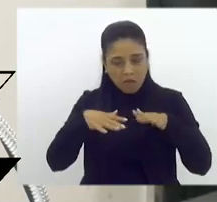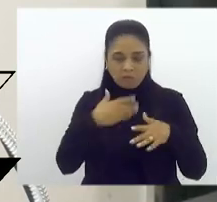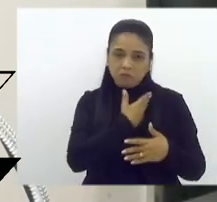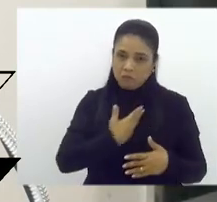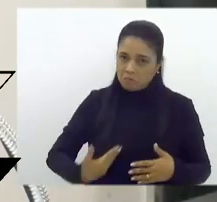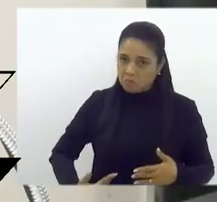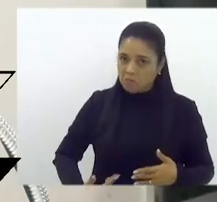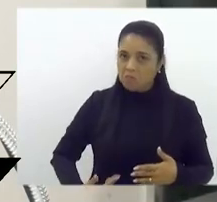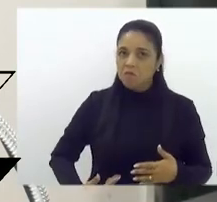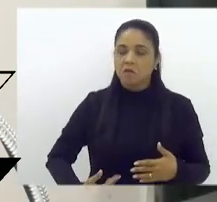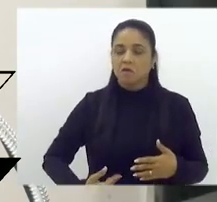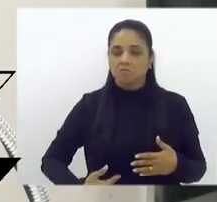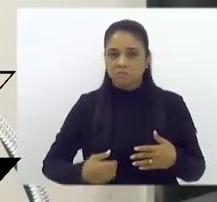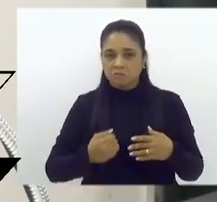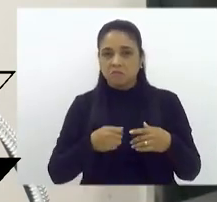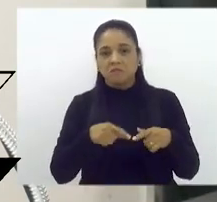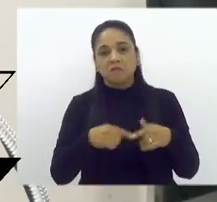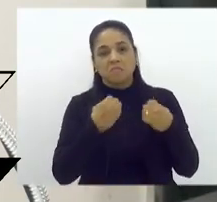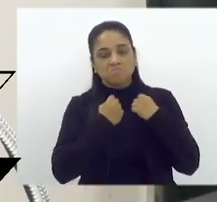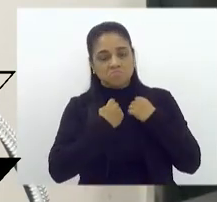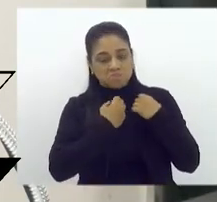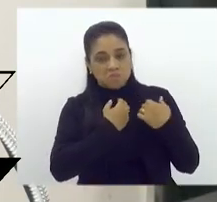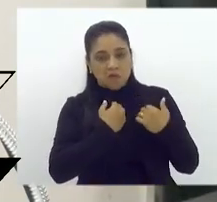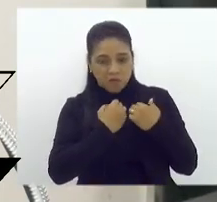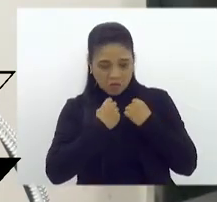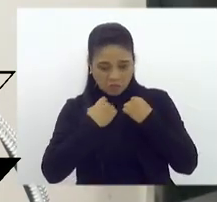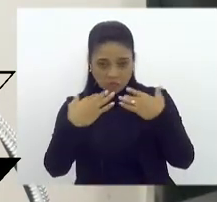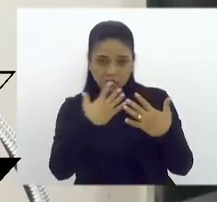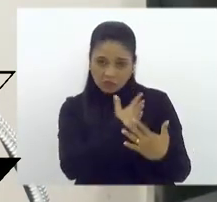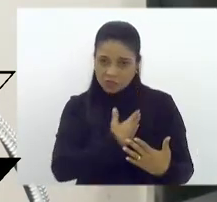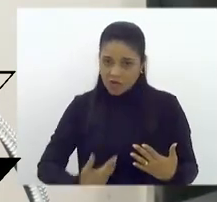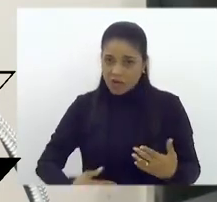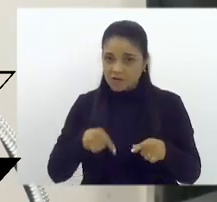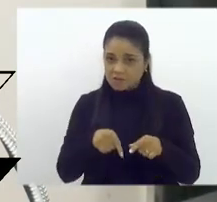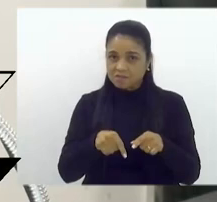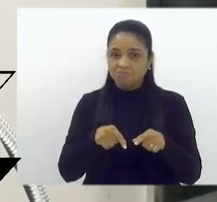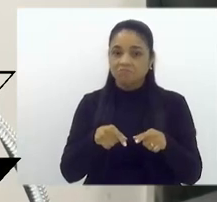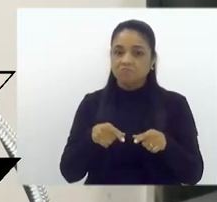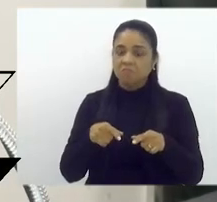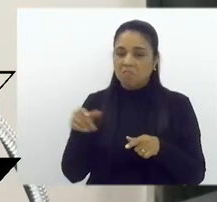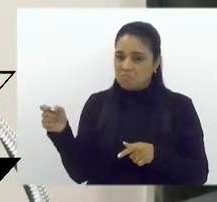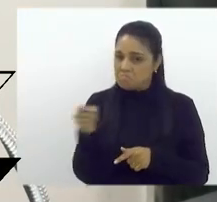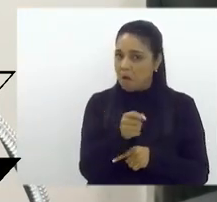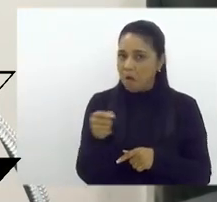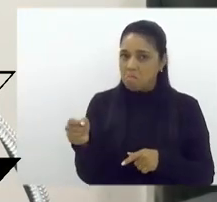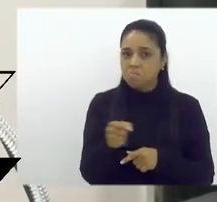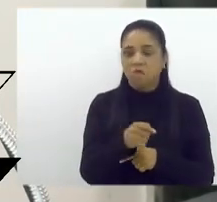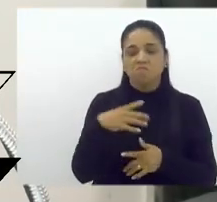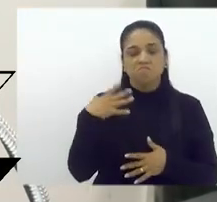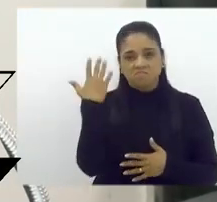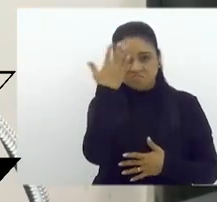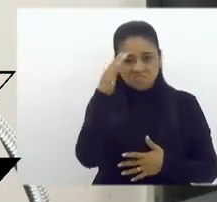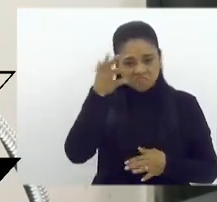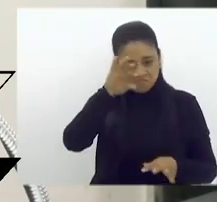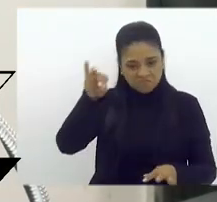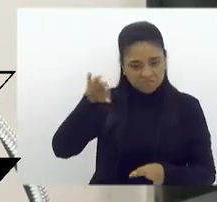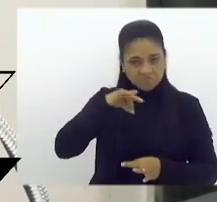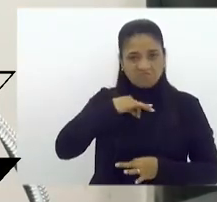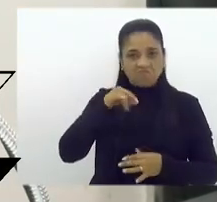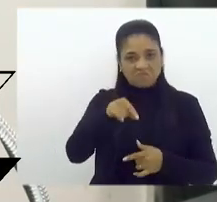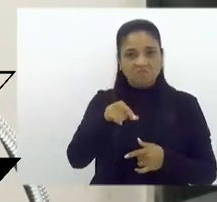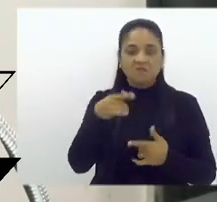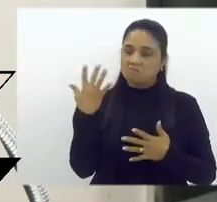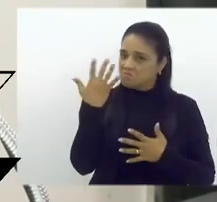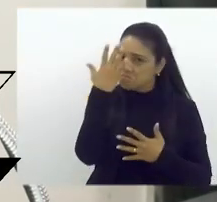Excelência realizou no plenário da Assembleia, contando com várias figuras importantes para a organização do Carnaval do Rio de